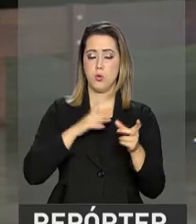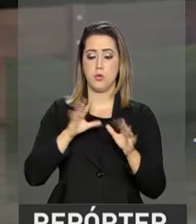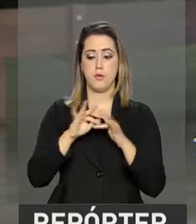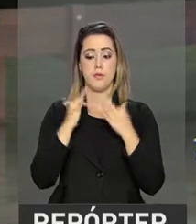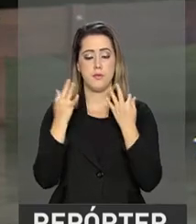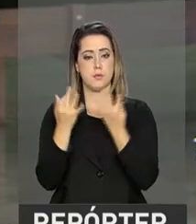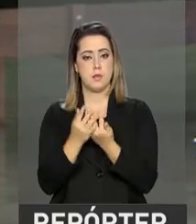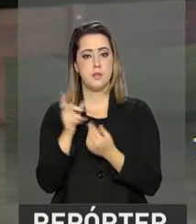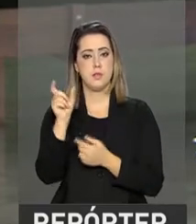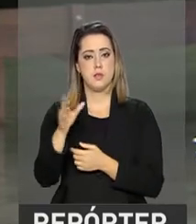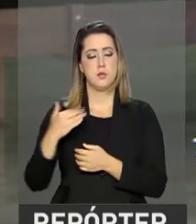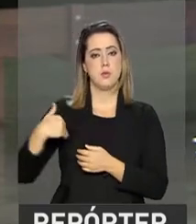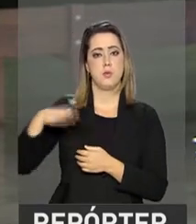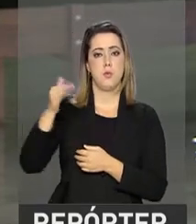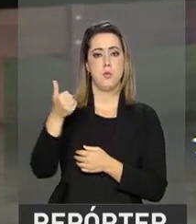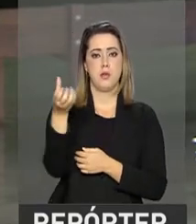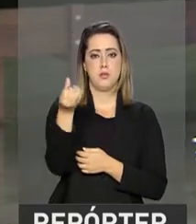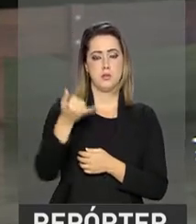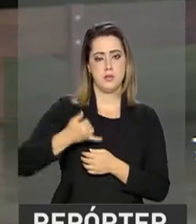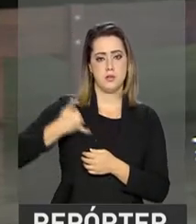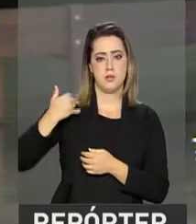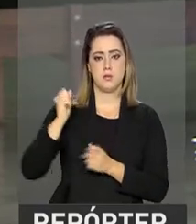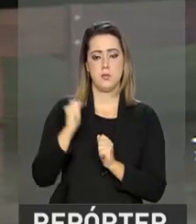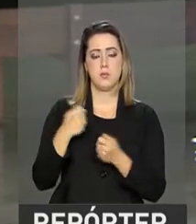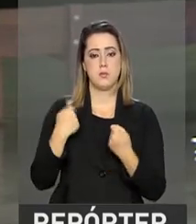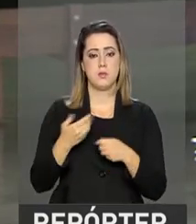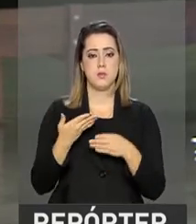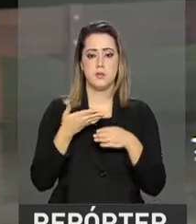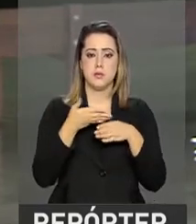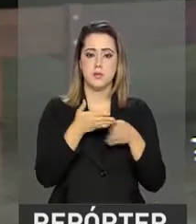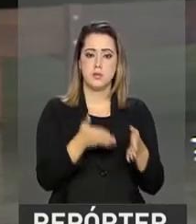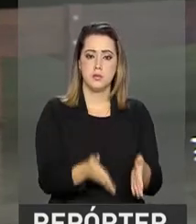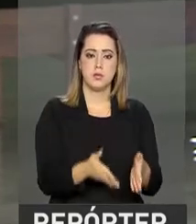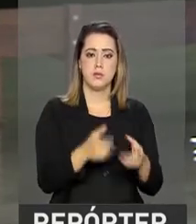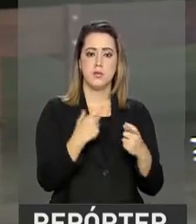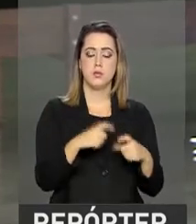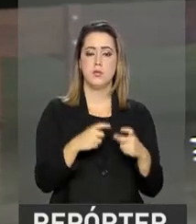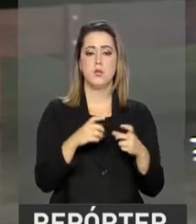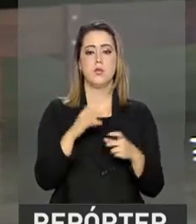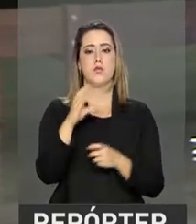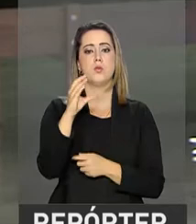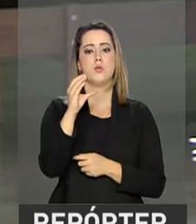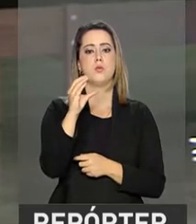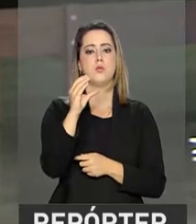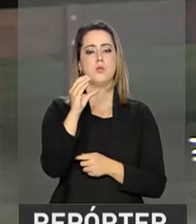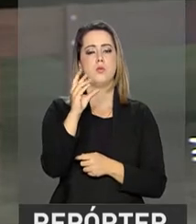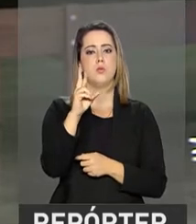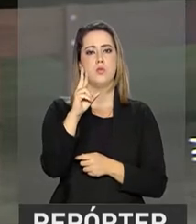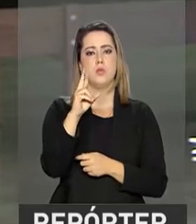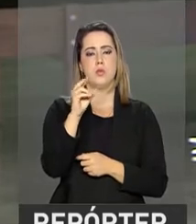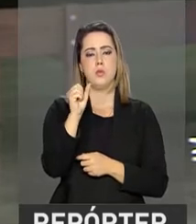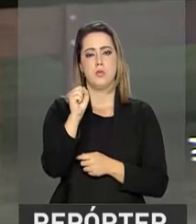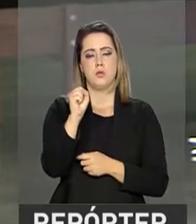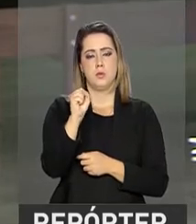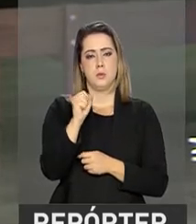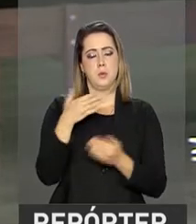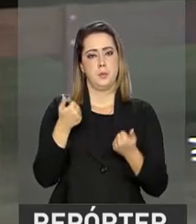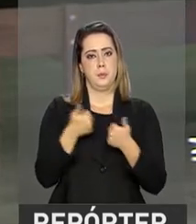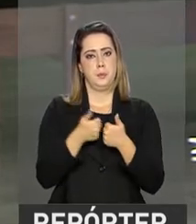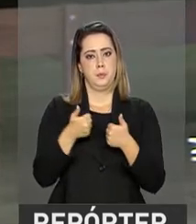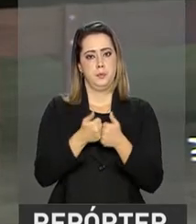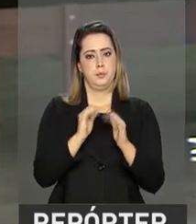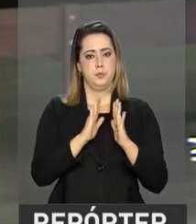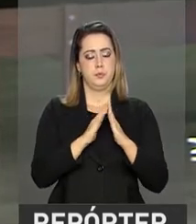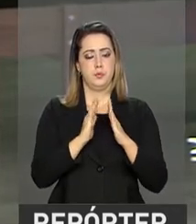do beneficiário com mais de 16 anos deve se dirigir ao centro de referência em assistência social mais próximo